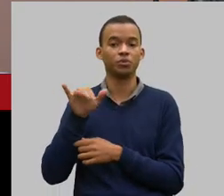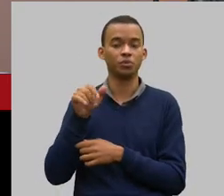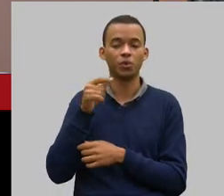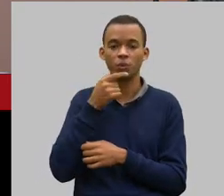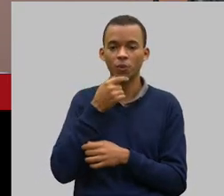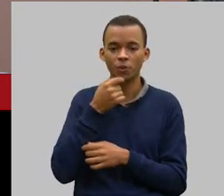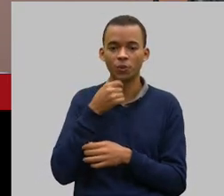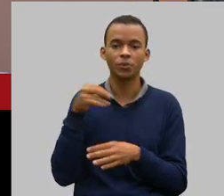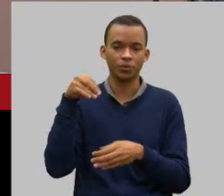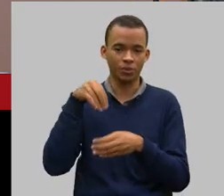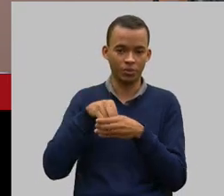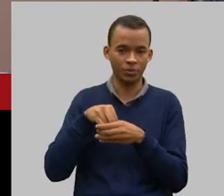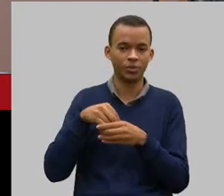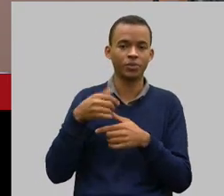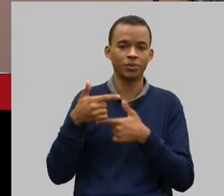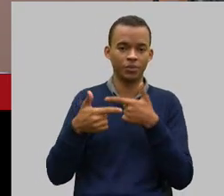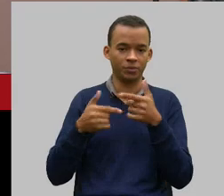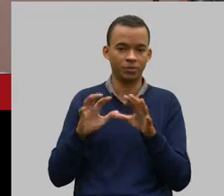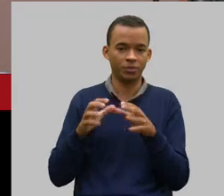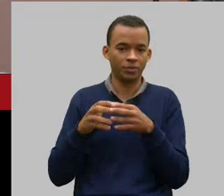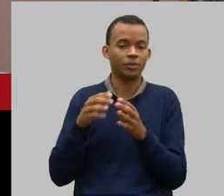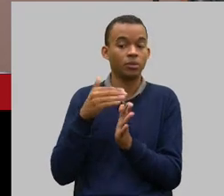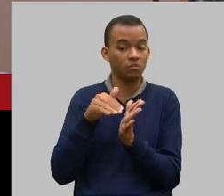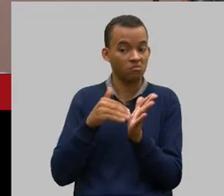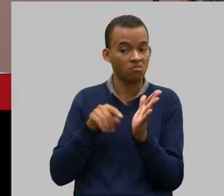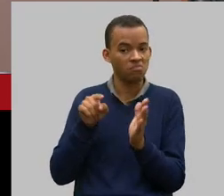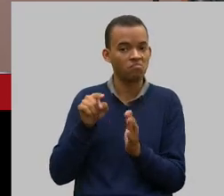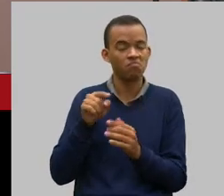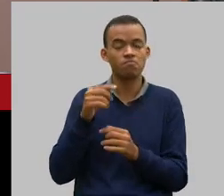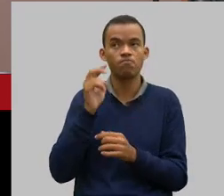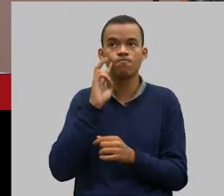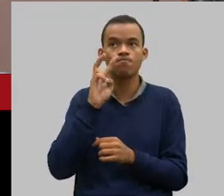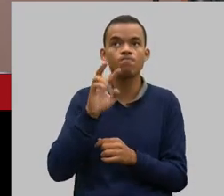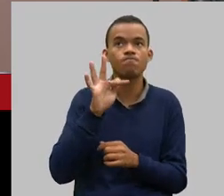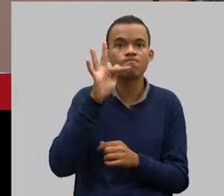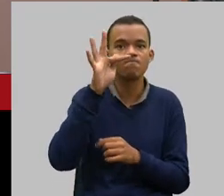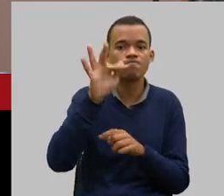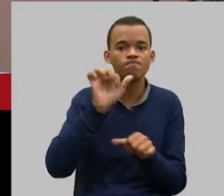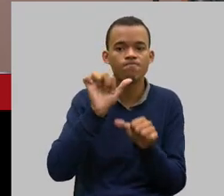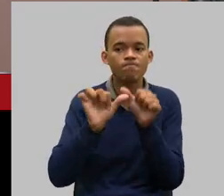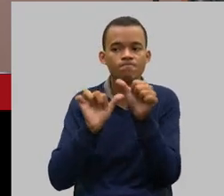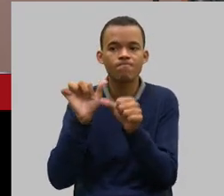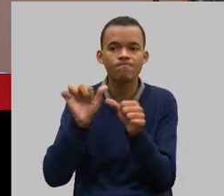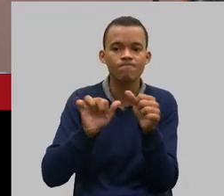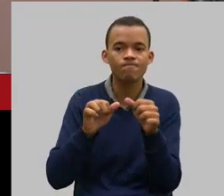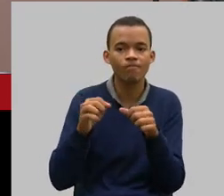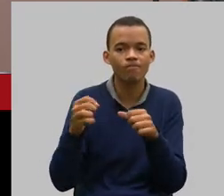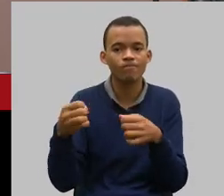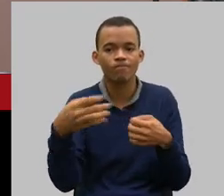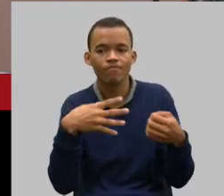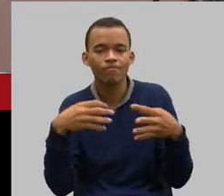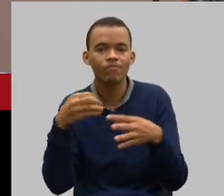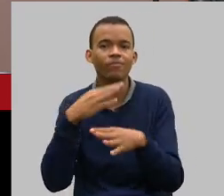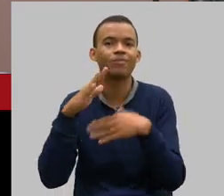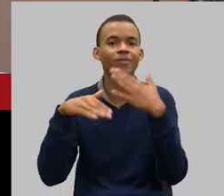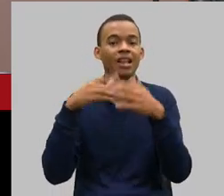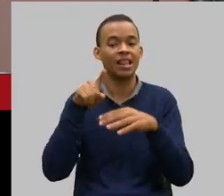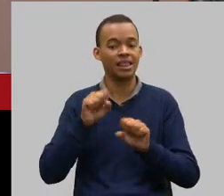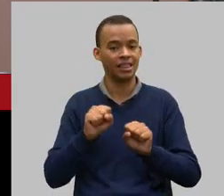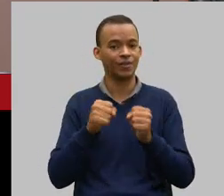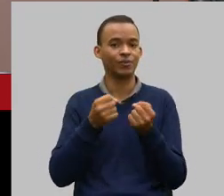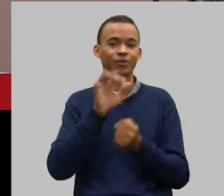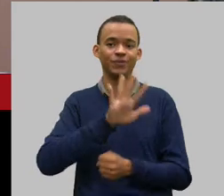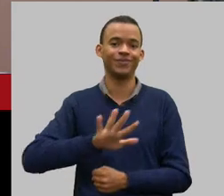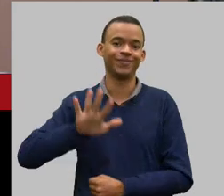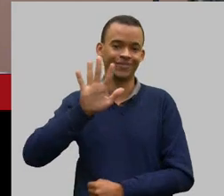equipe e é uma pessoa visionária que defende bastante hoje Ele defende min Gerais inteira né mas ele